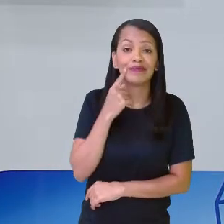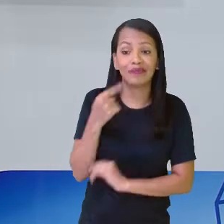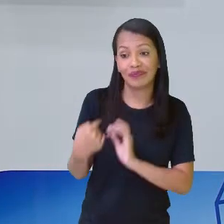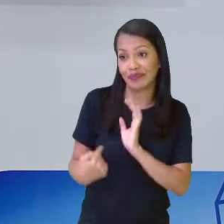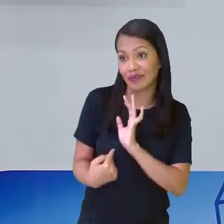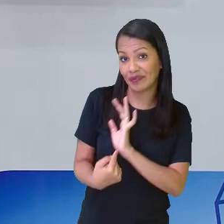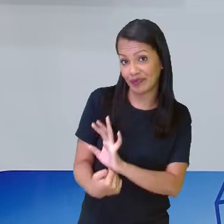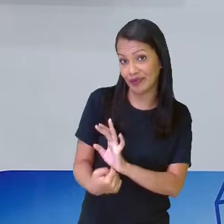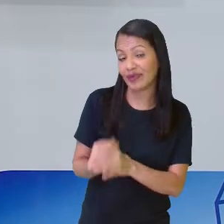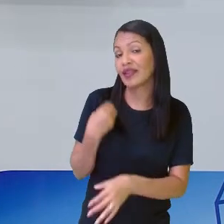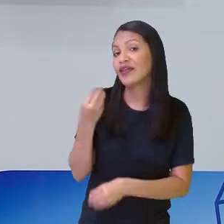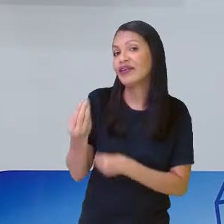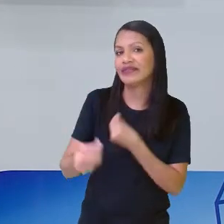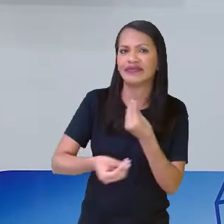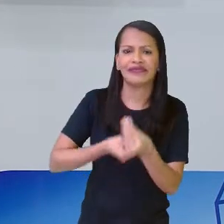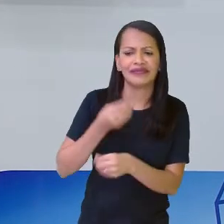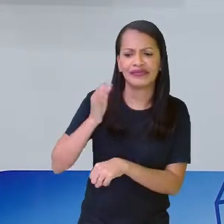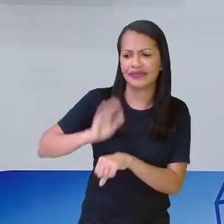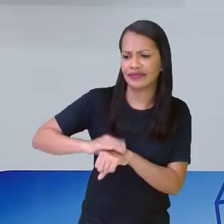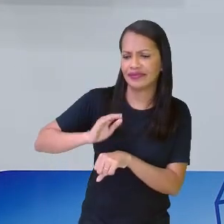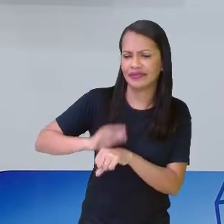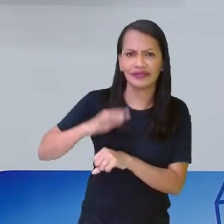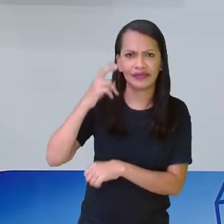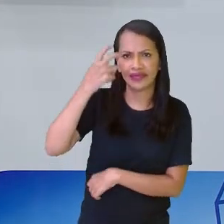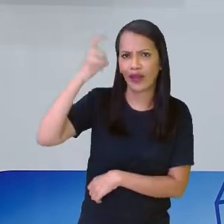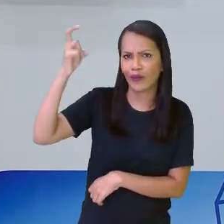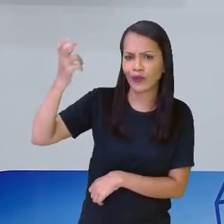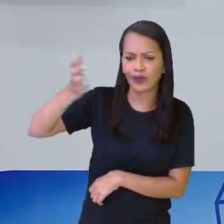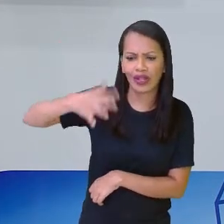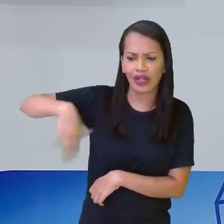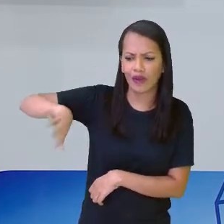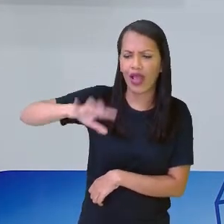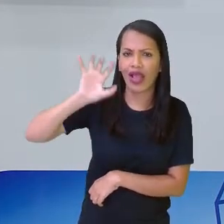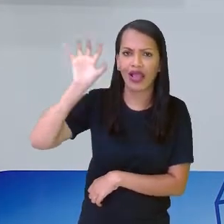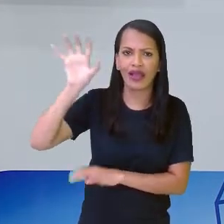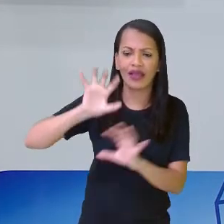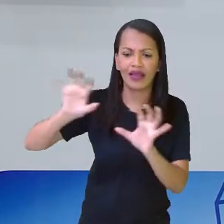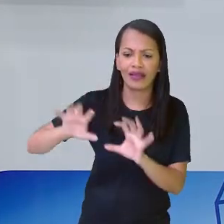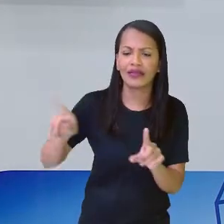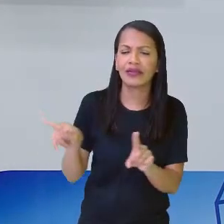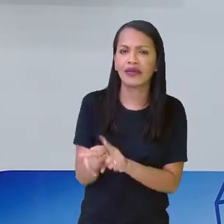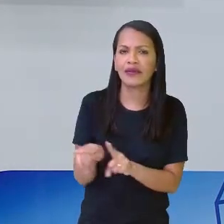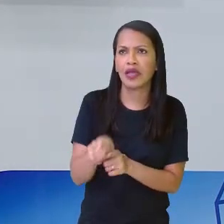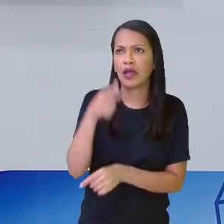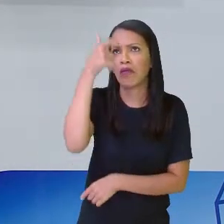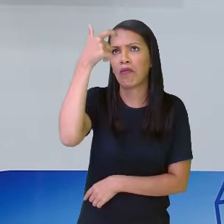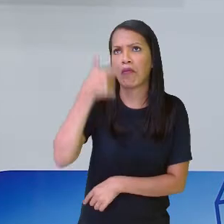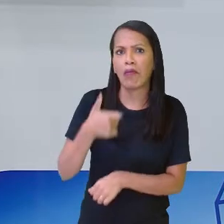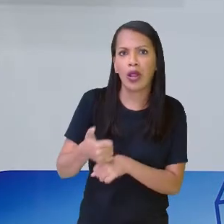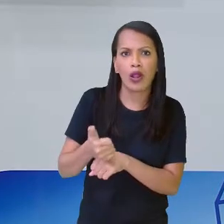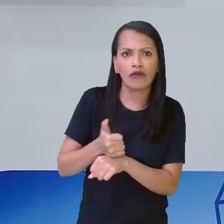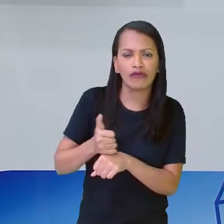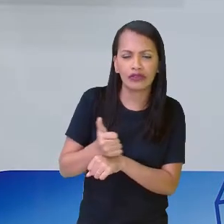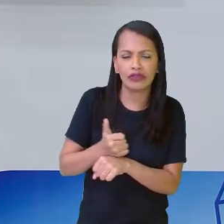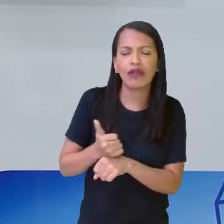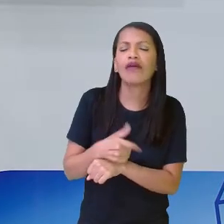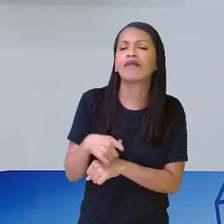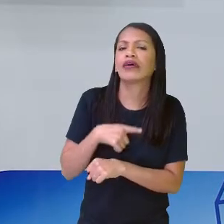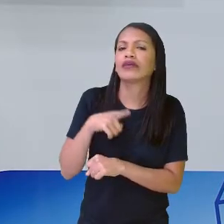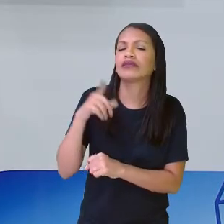de diversas formas, dependendo da cultura, da região, do local, do artista, mas a